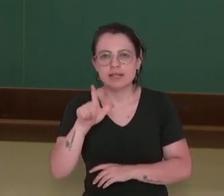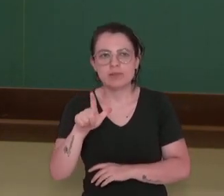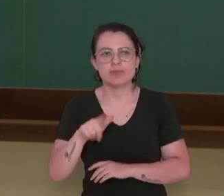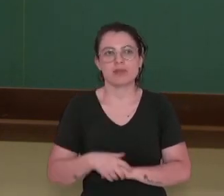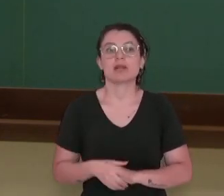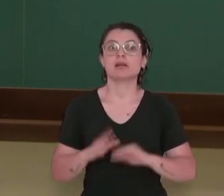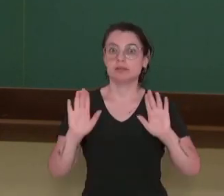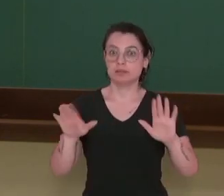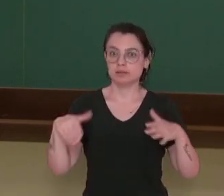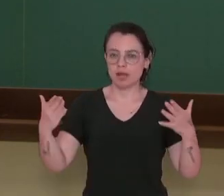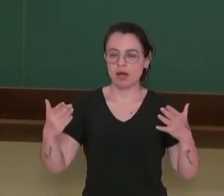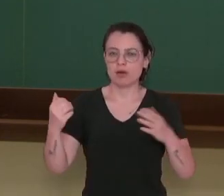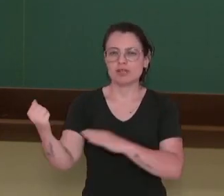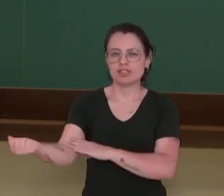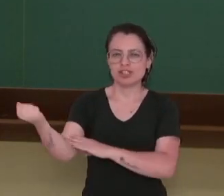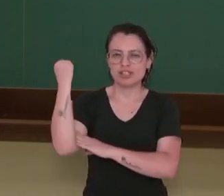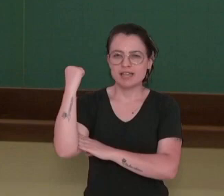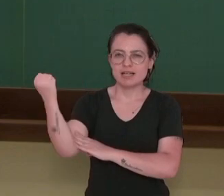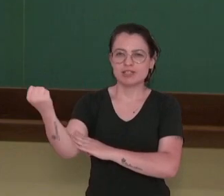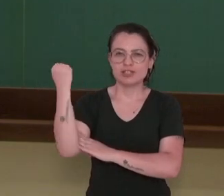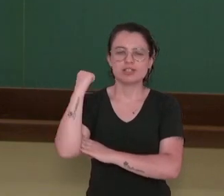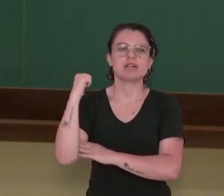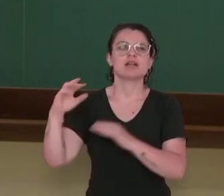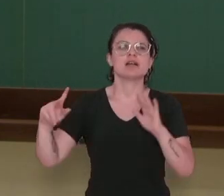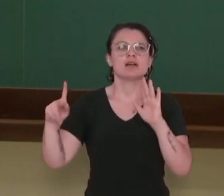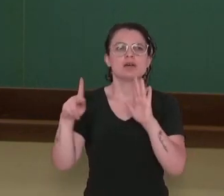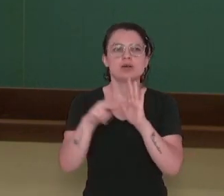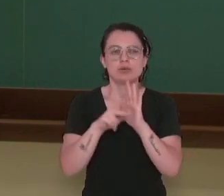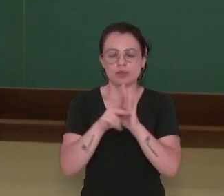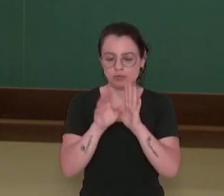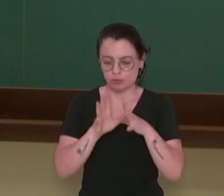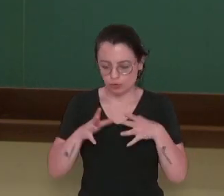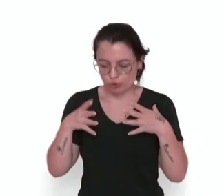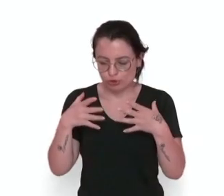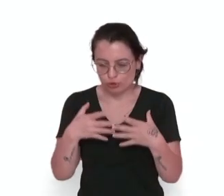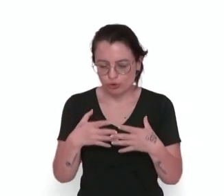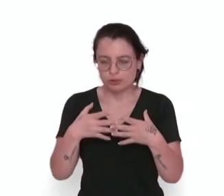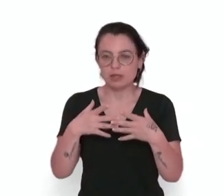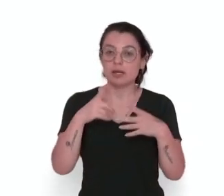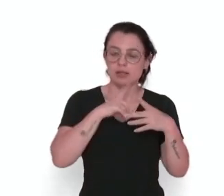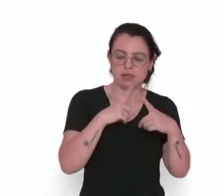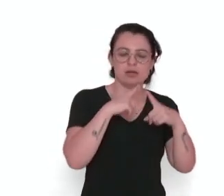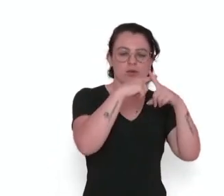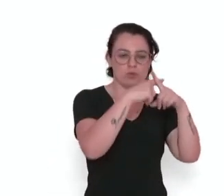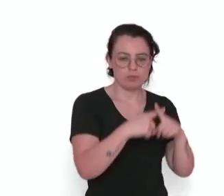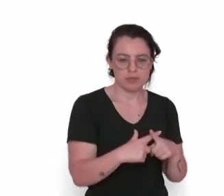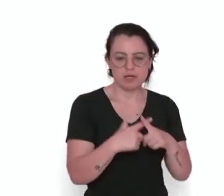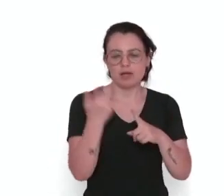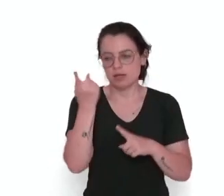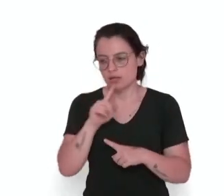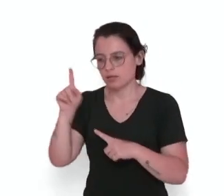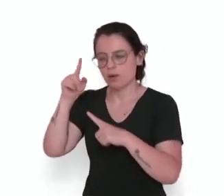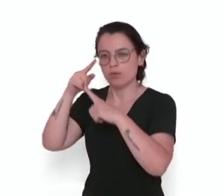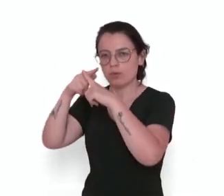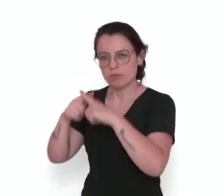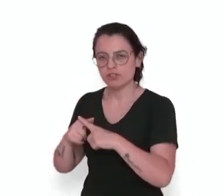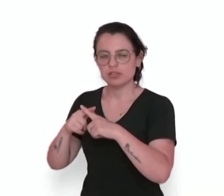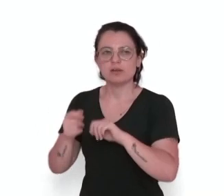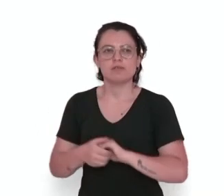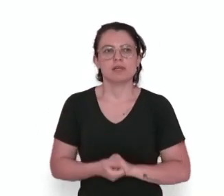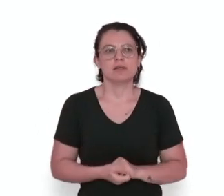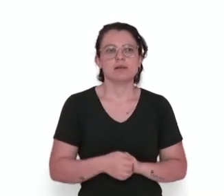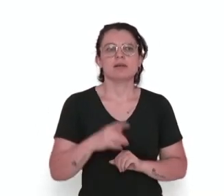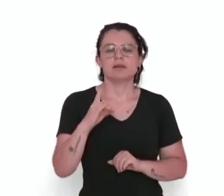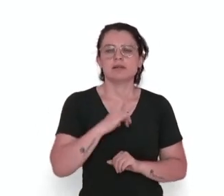nada mais é que um conceito que engloba modalidades competitivas e não competitivas, e envolve a prática de uma série